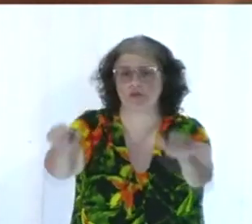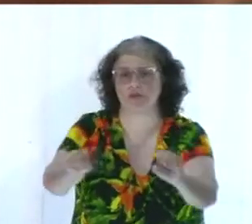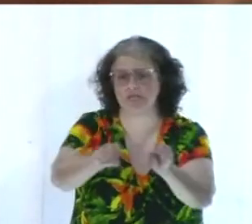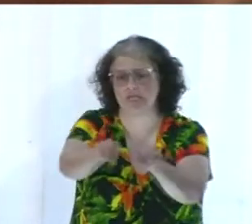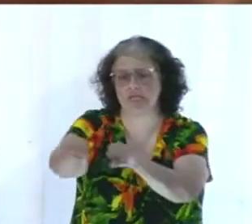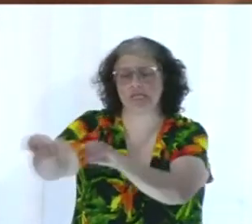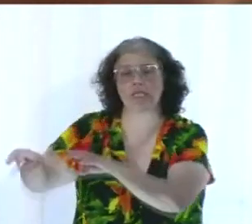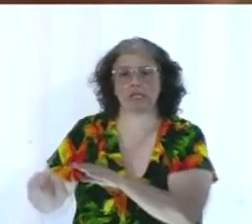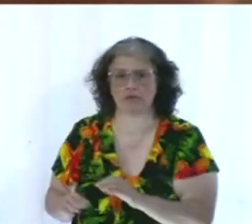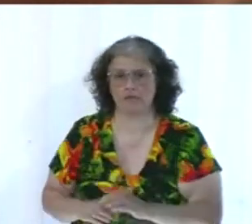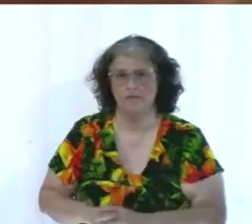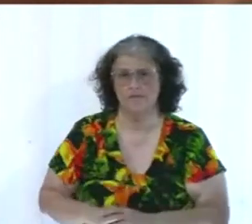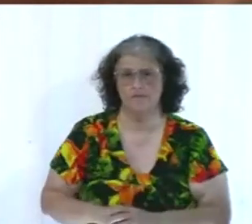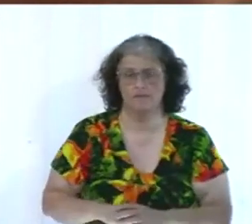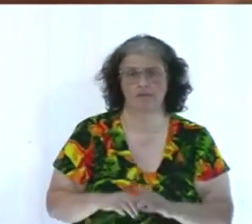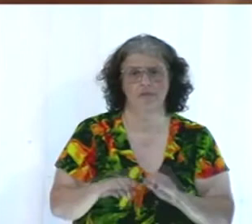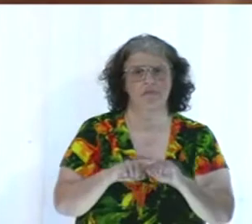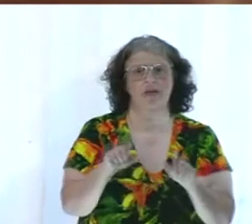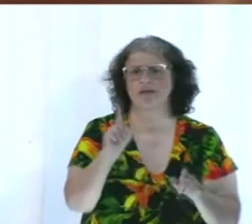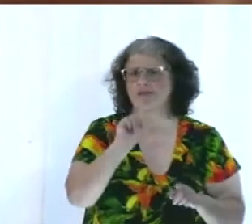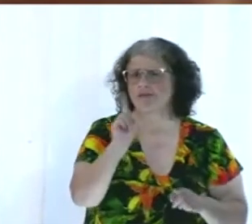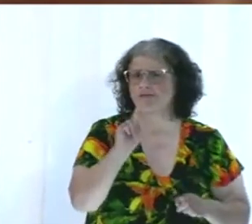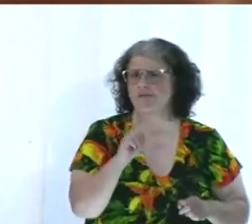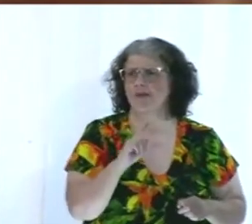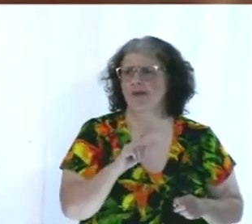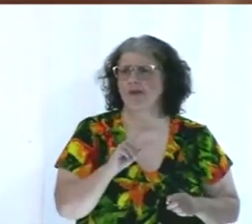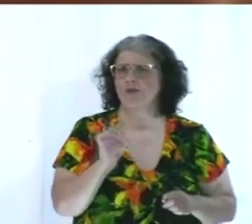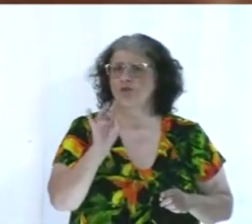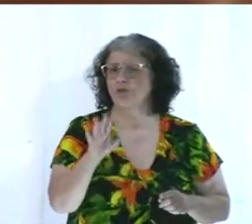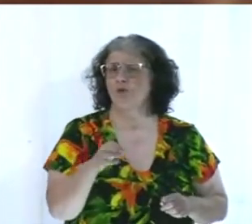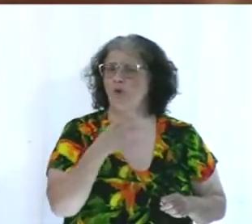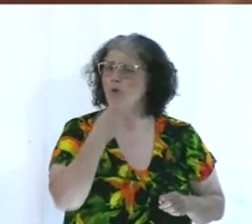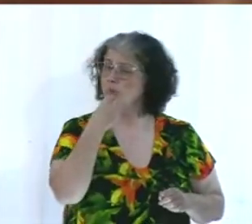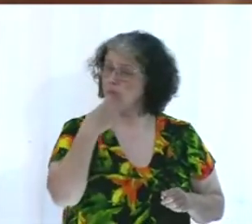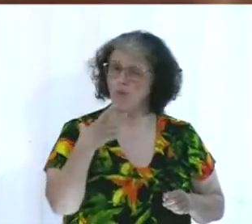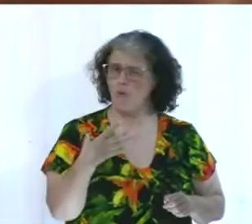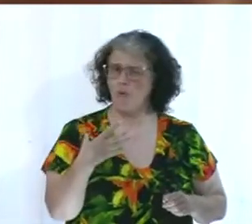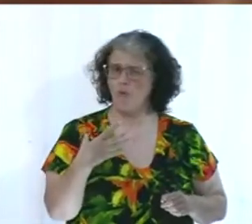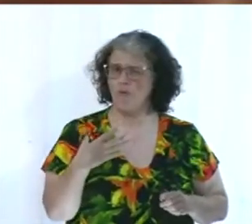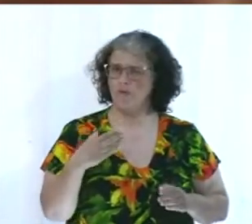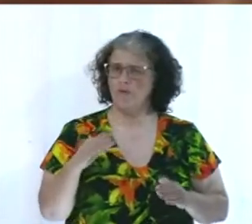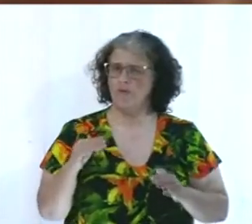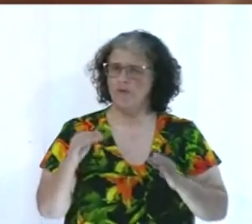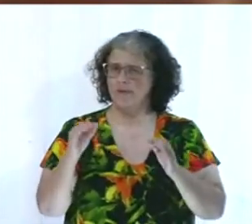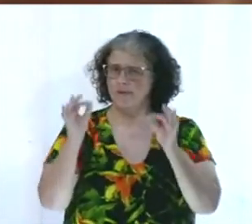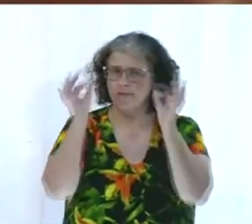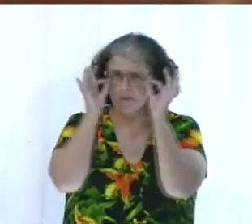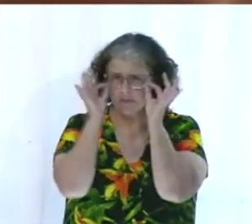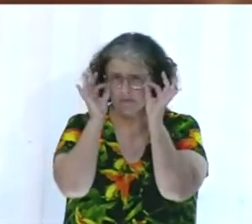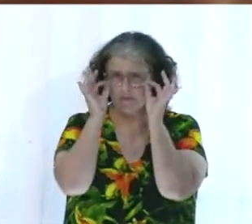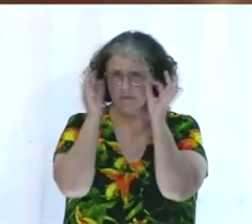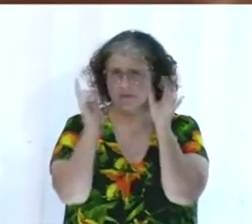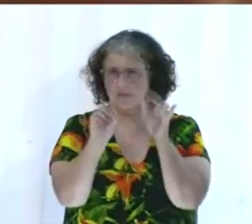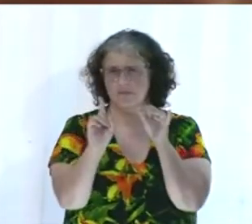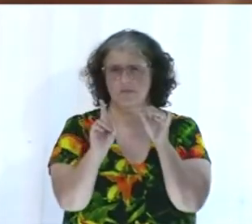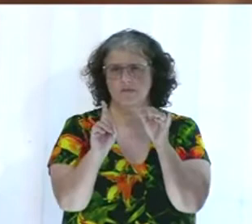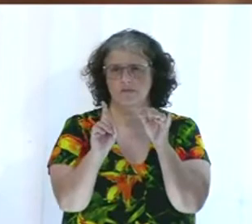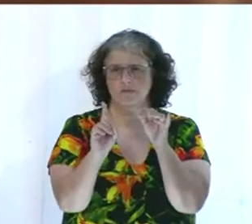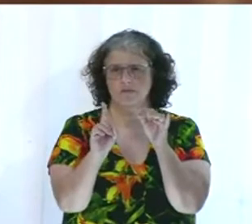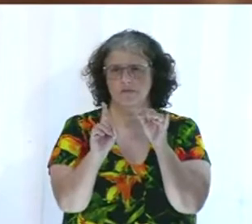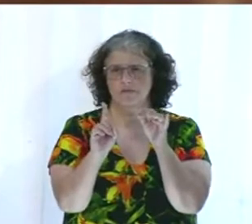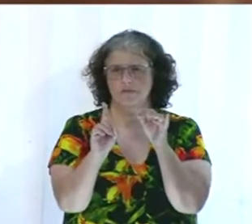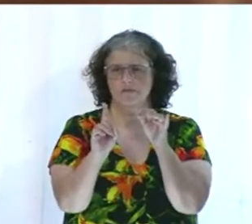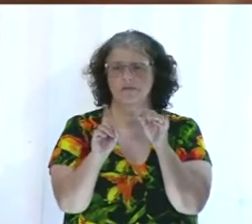apenas você ser um bom observador a ponto de detectar uma heresia. Você precisa dar razão da sua